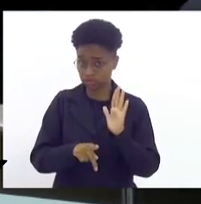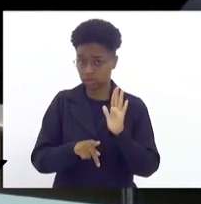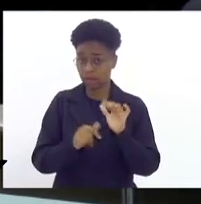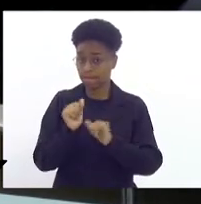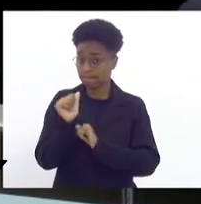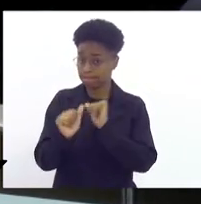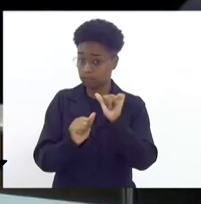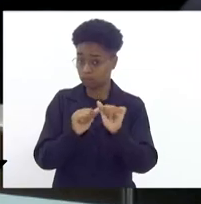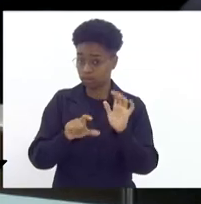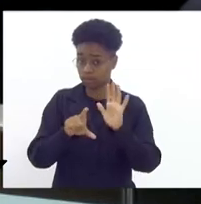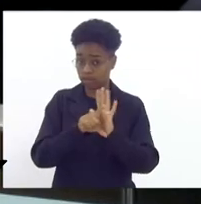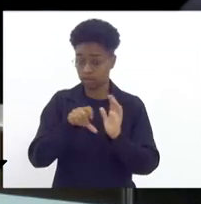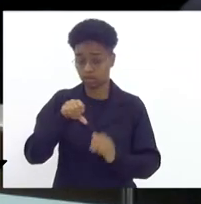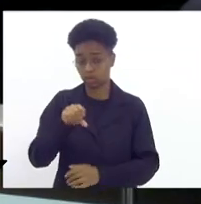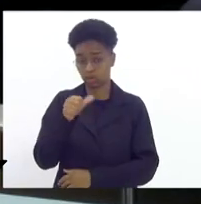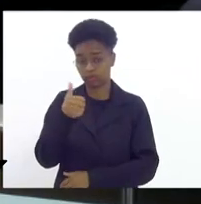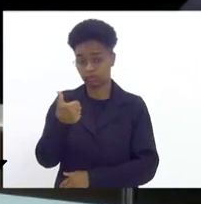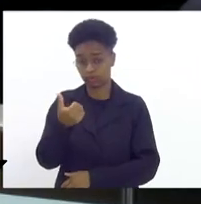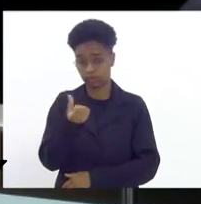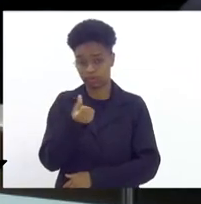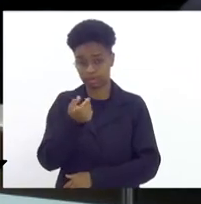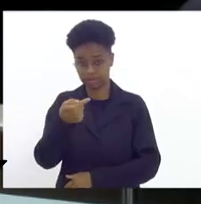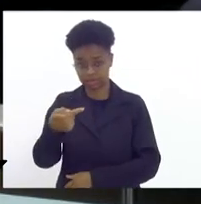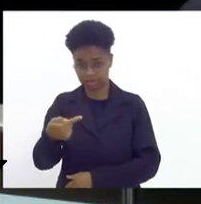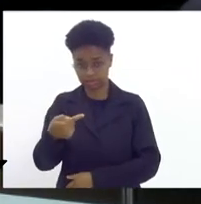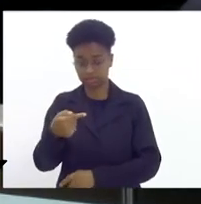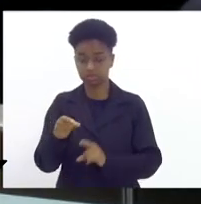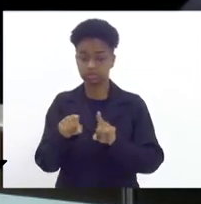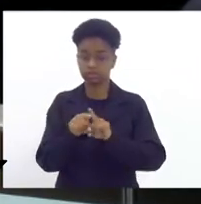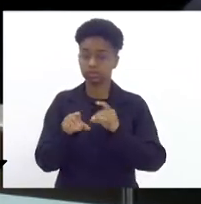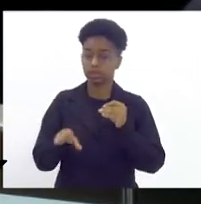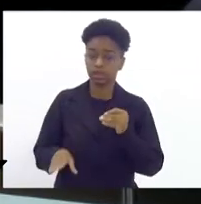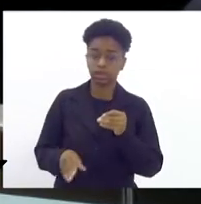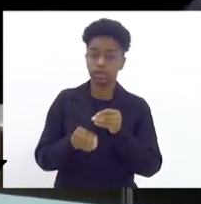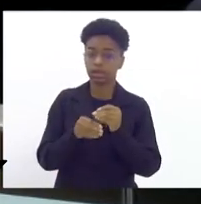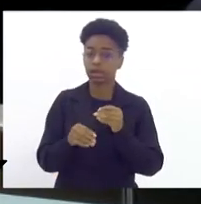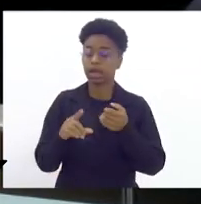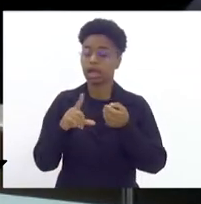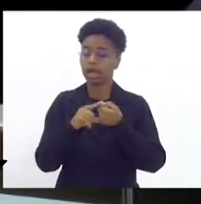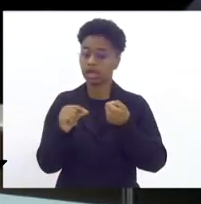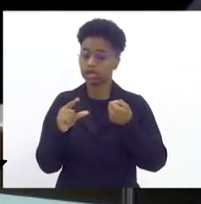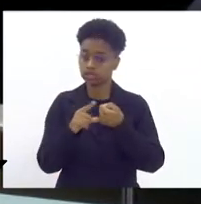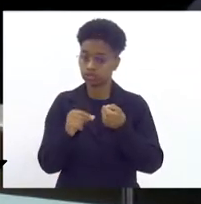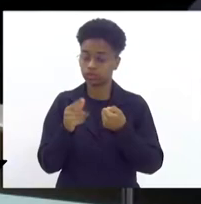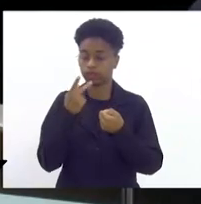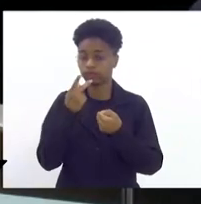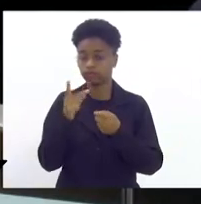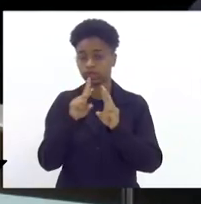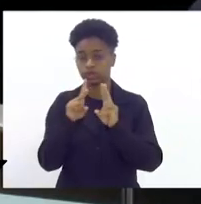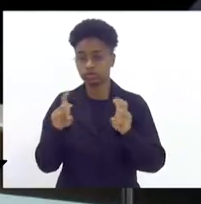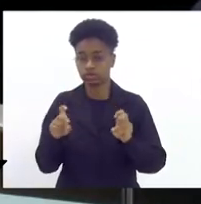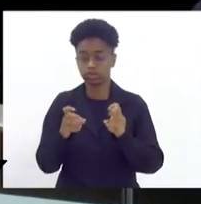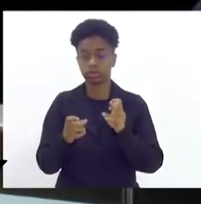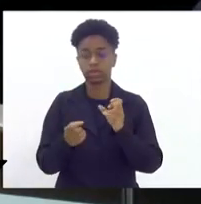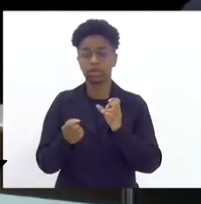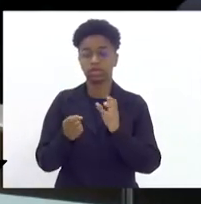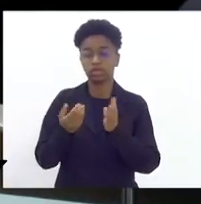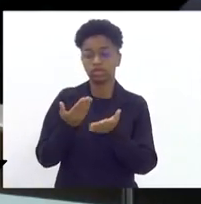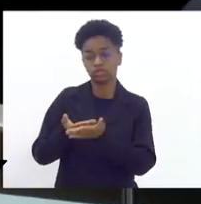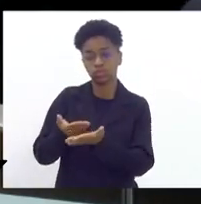lei 9167, acrescentando artigo tal que trata da produção de dados e estudos